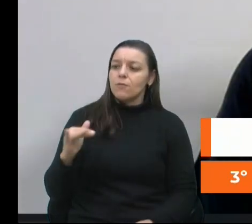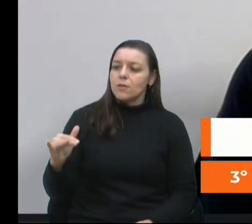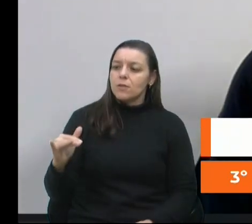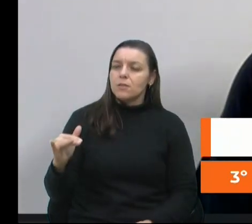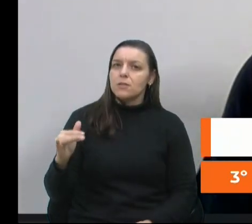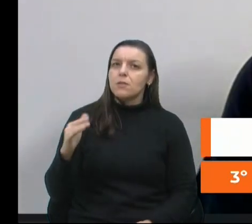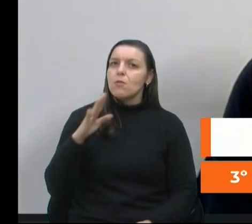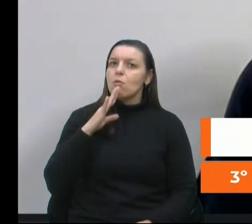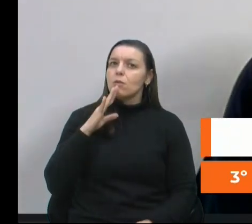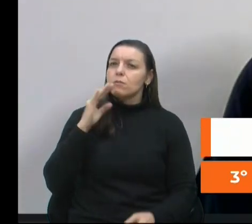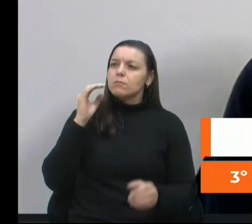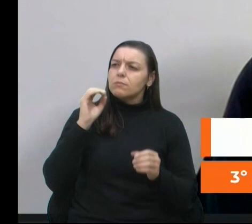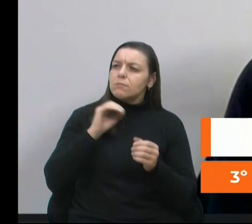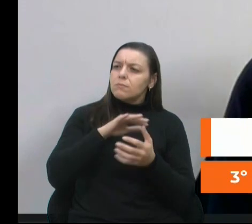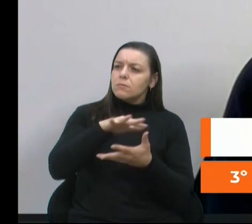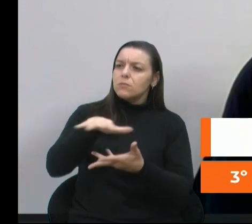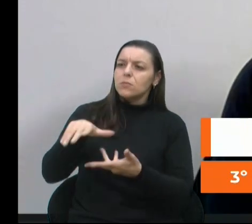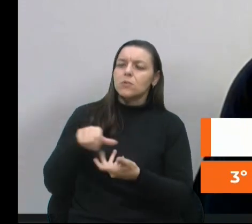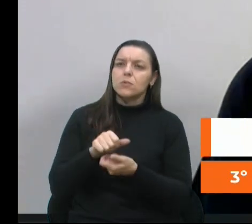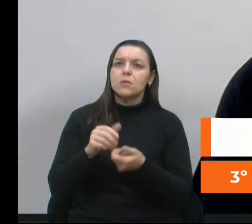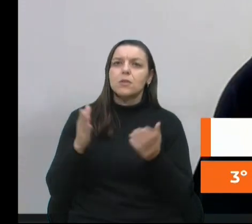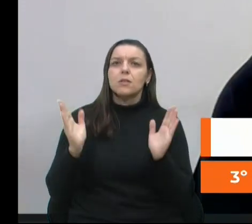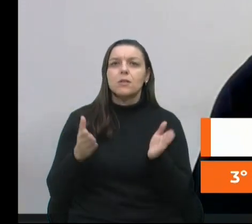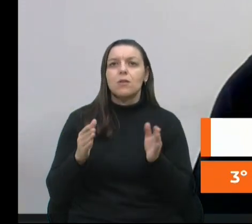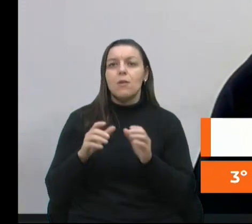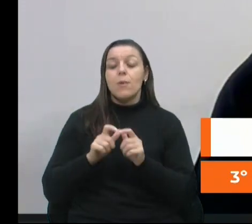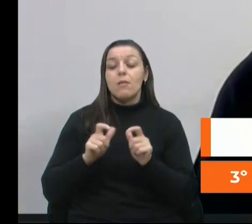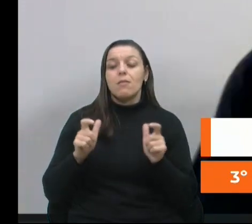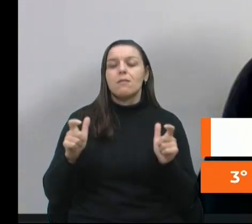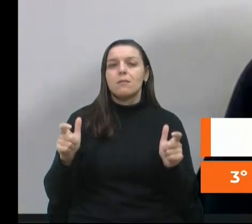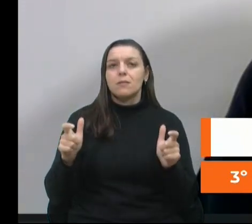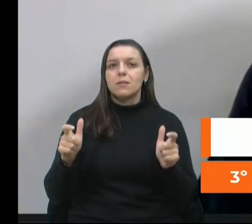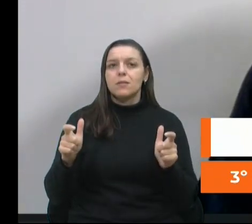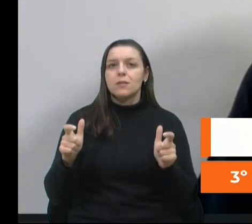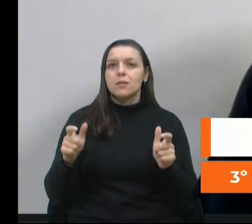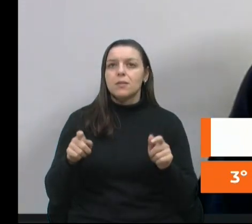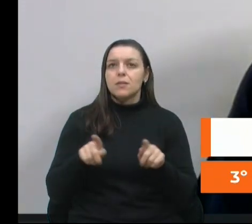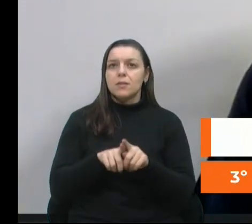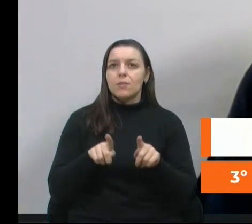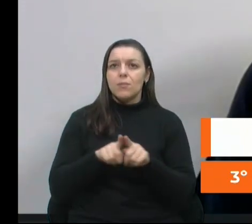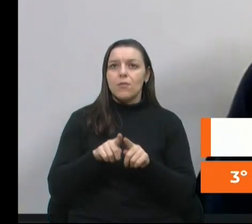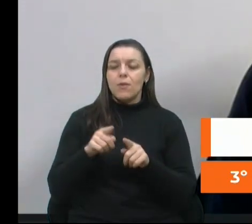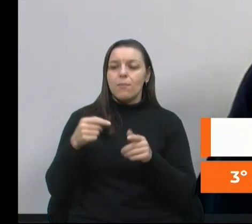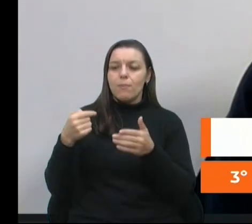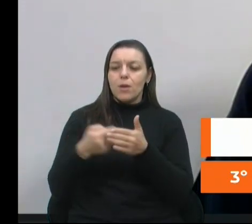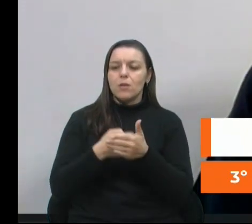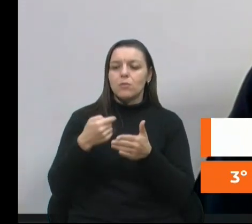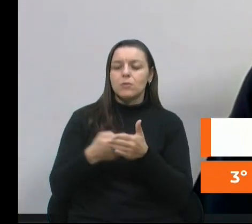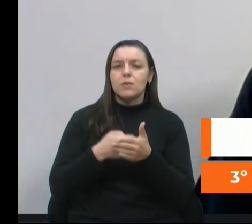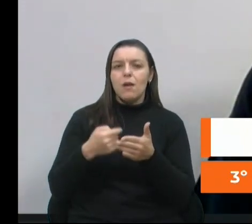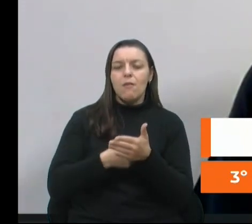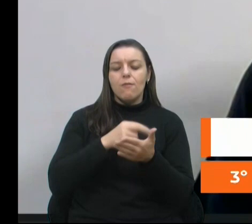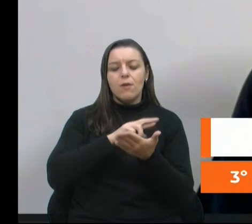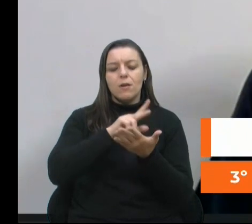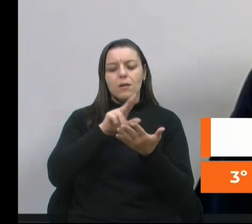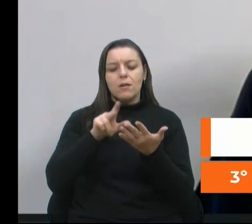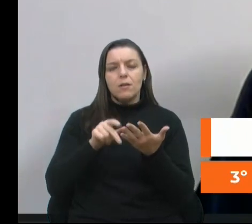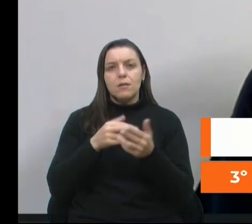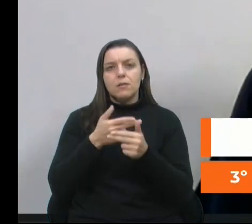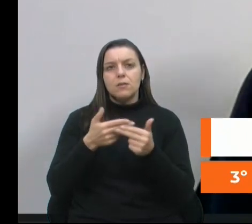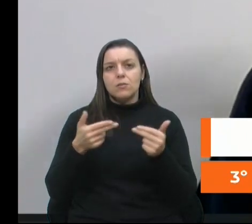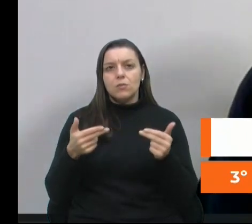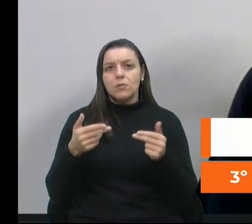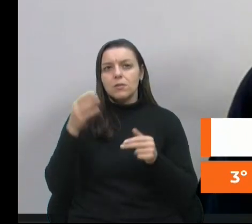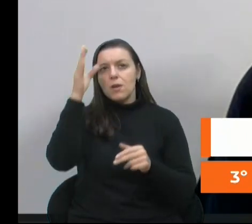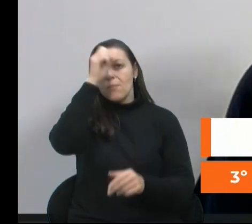está conhecendo um mundo agora muito maior e muito mais amplo, inclusive vai questionar algumas das várias verdades que ele aprendeu com